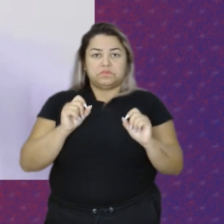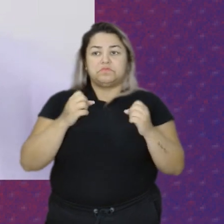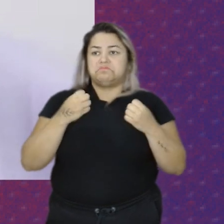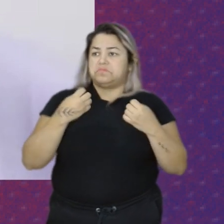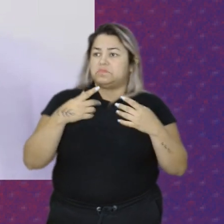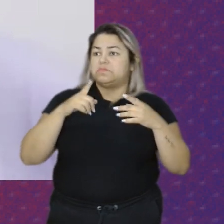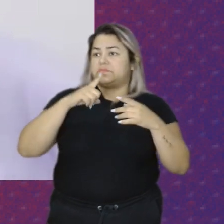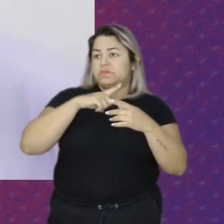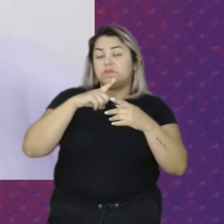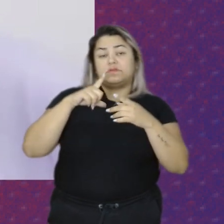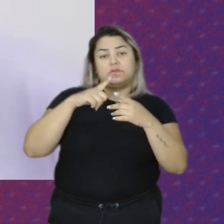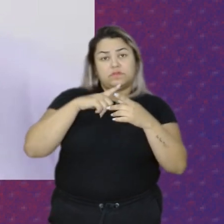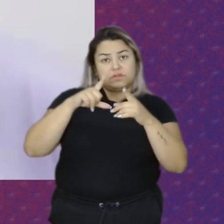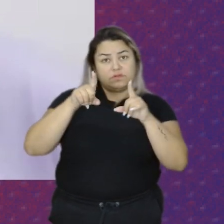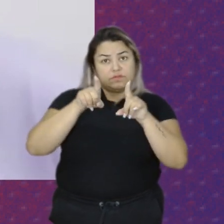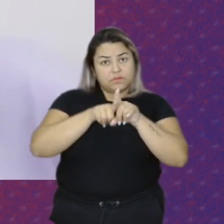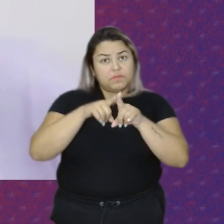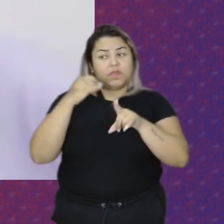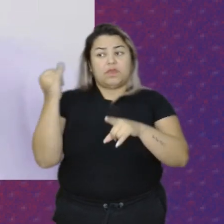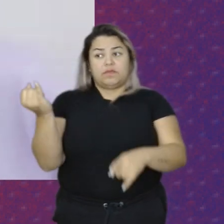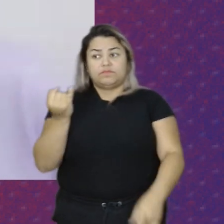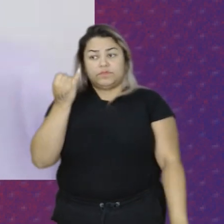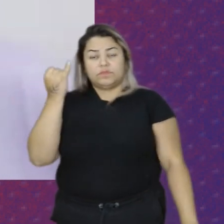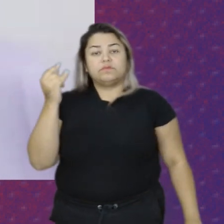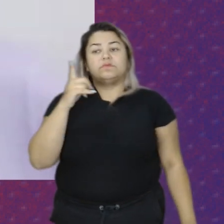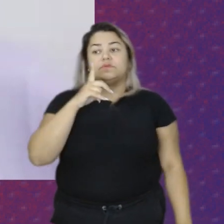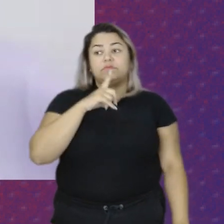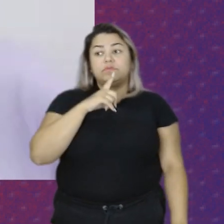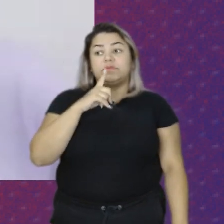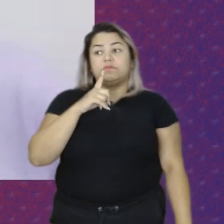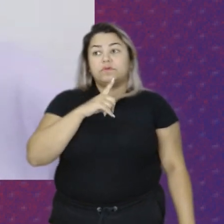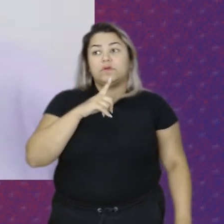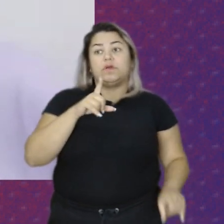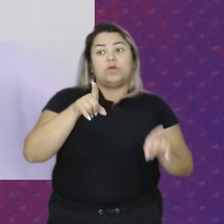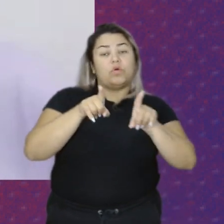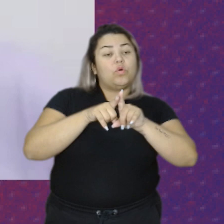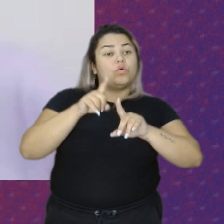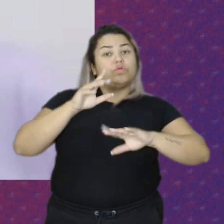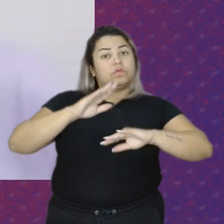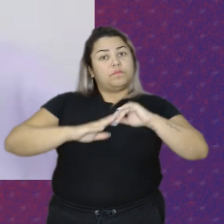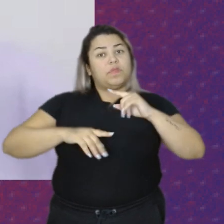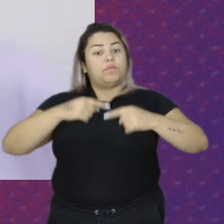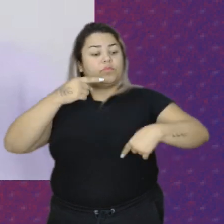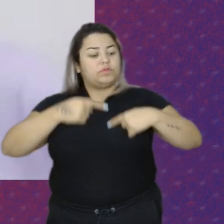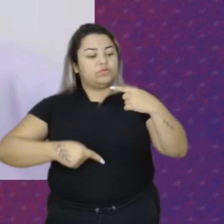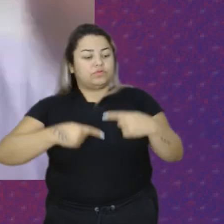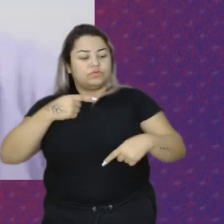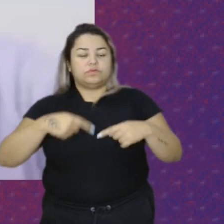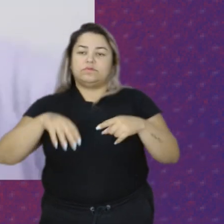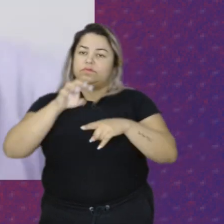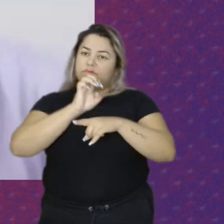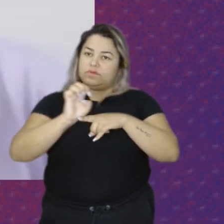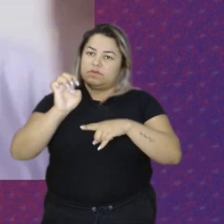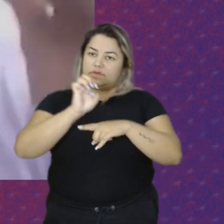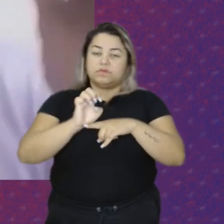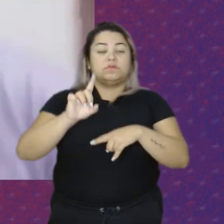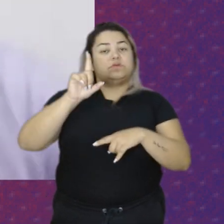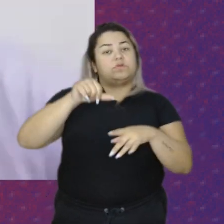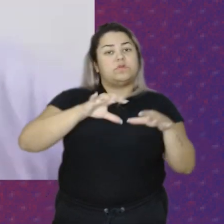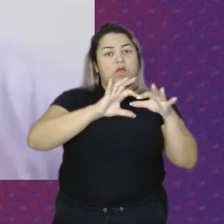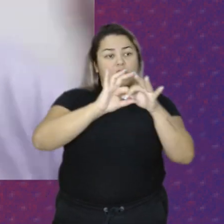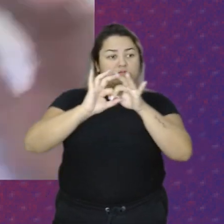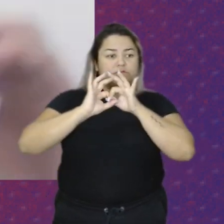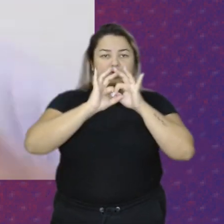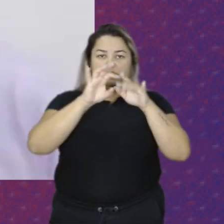ela tem que ter a prioridade, ela tem que ter o sujeito político do Estado, seja da União,